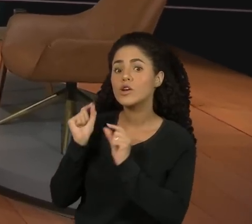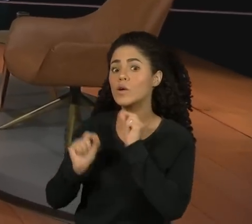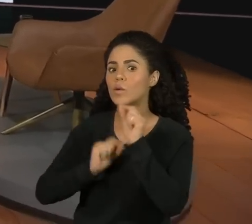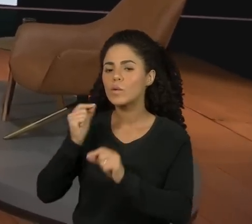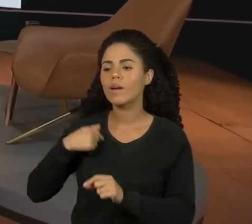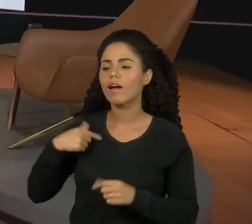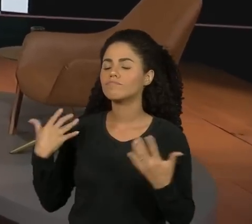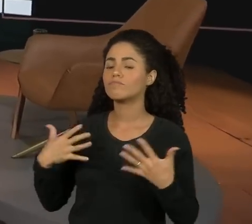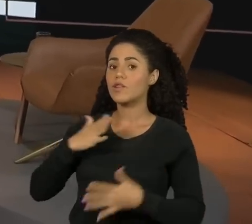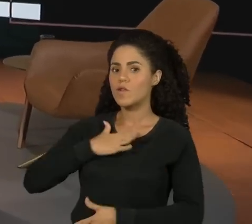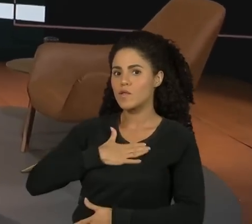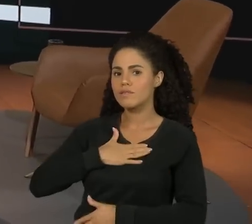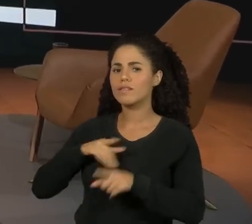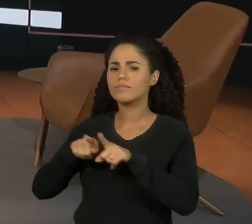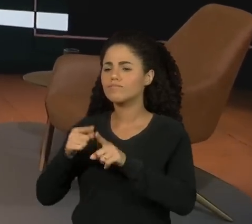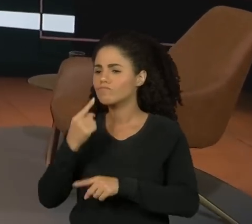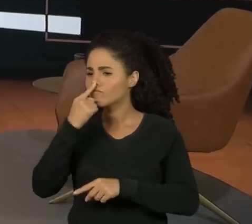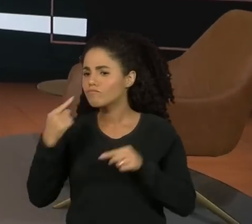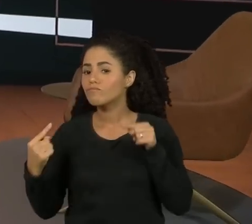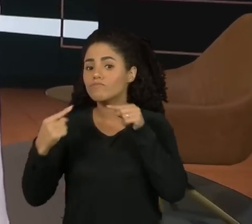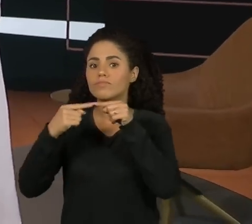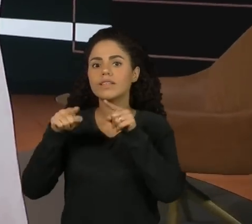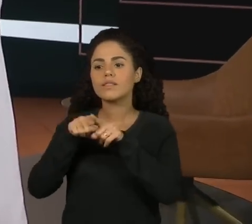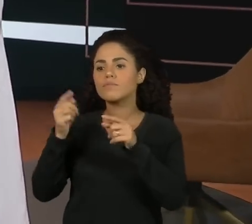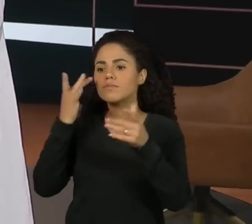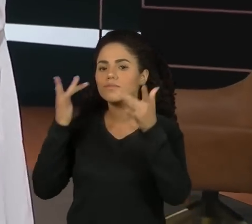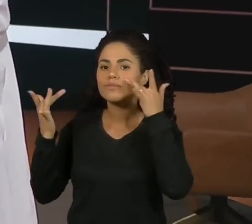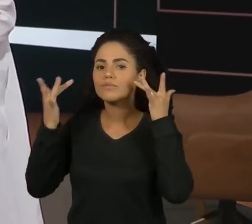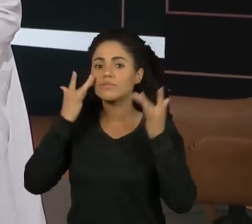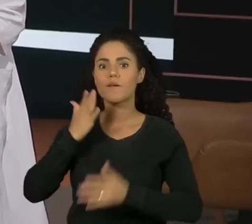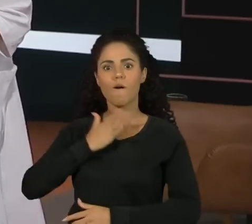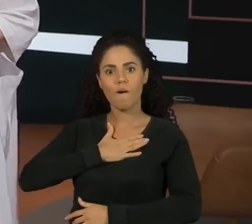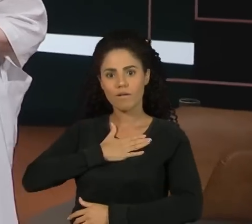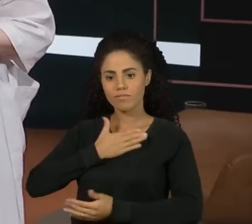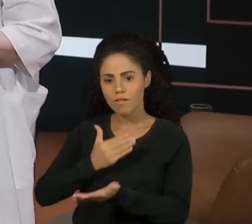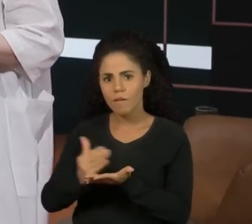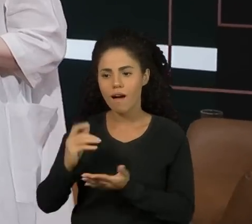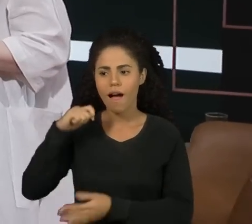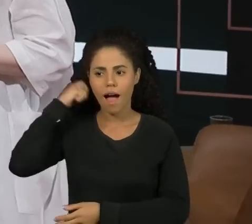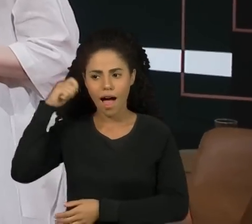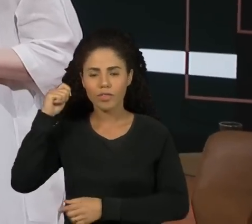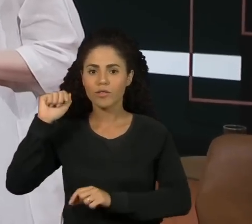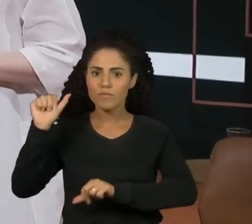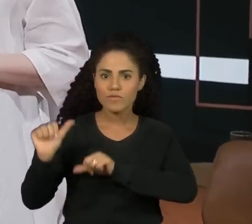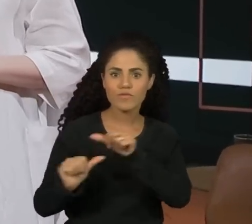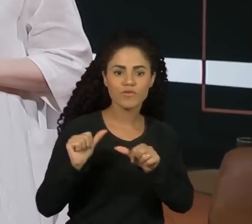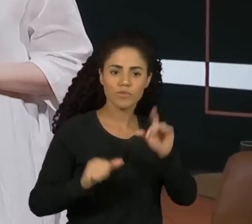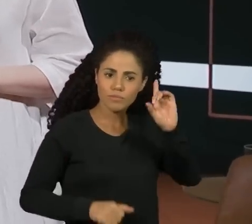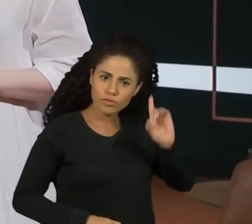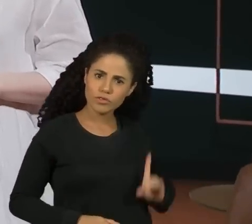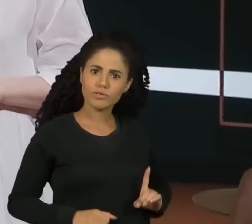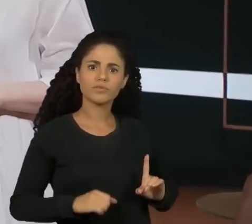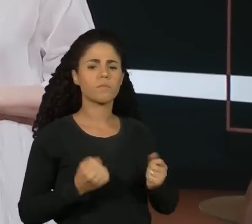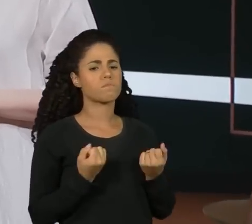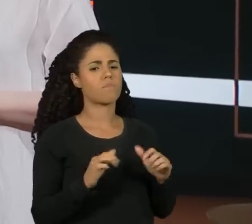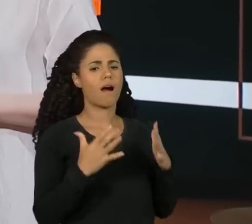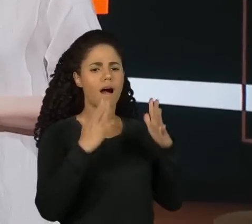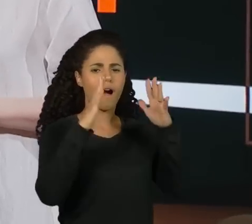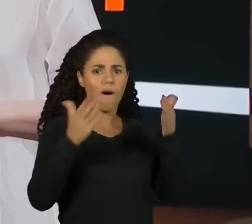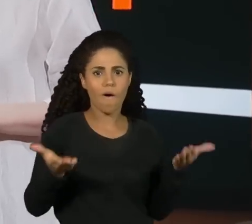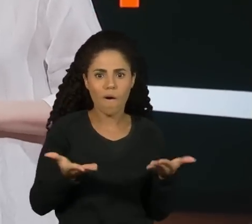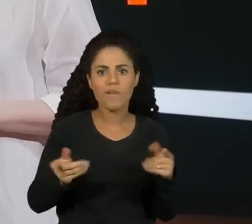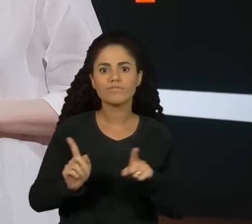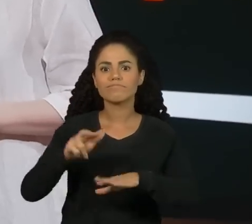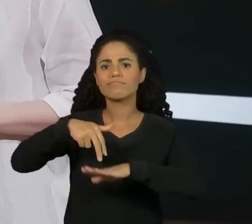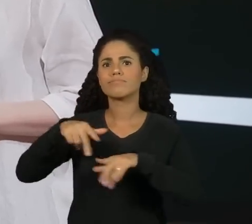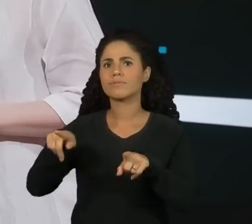sua essência e o fazer teatral passou a ser o seu ofício. De ator passou a diretor e um dos mais ativos dos nossos